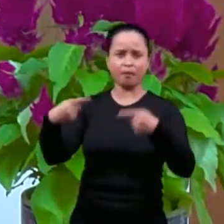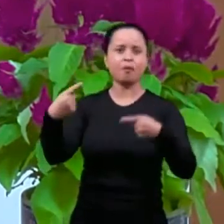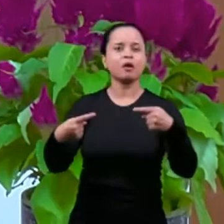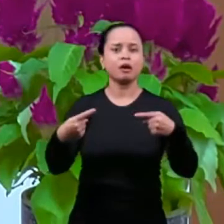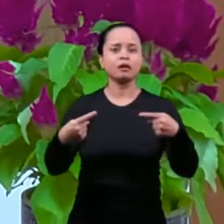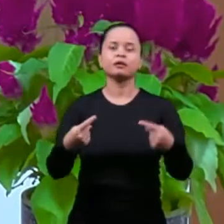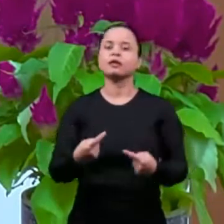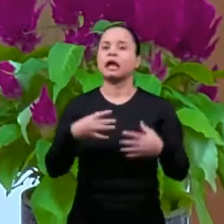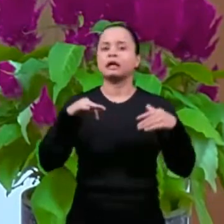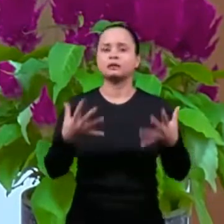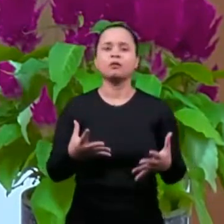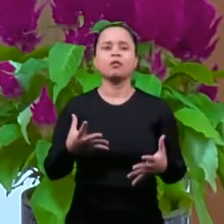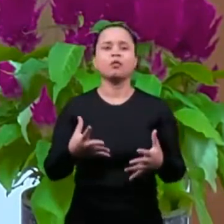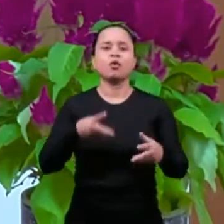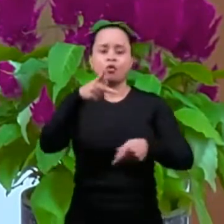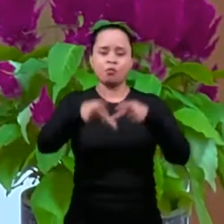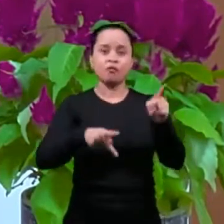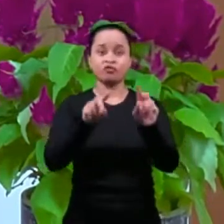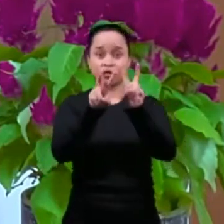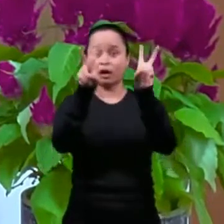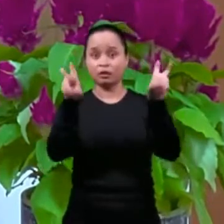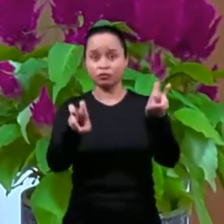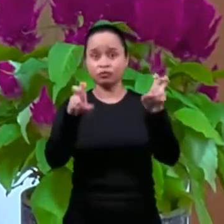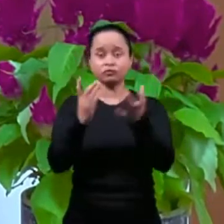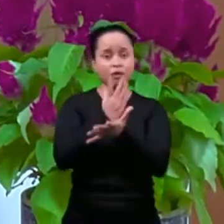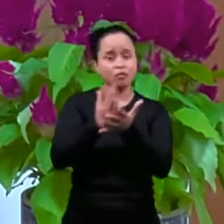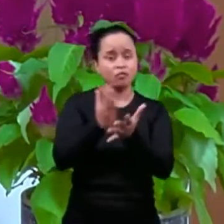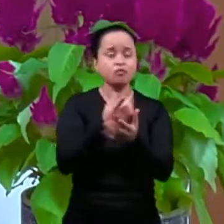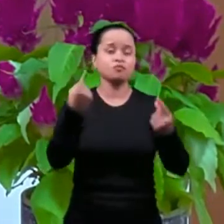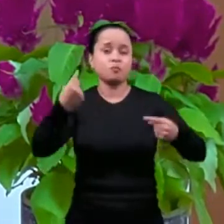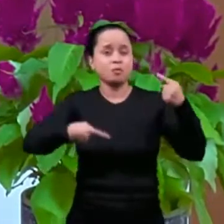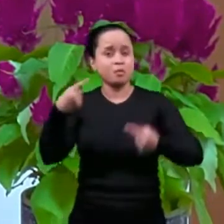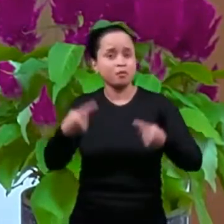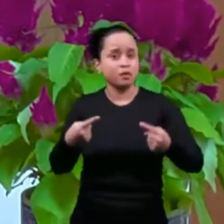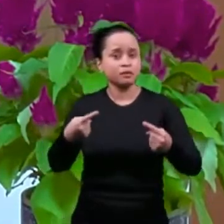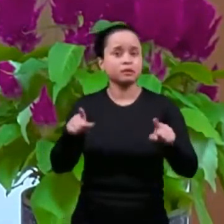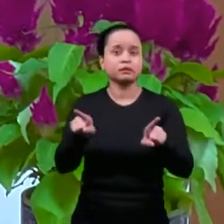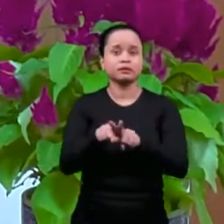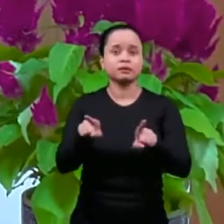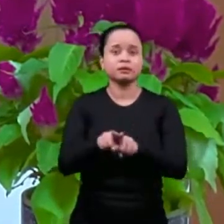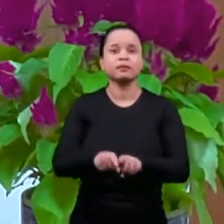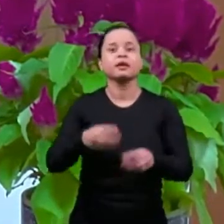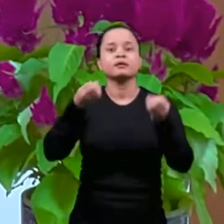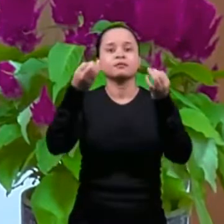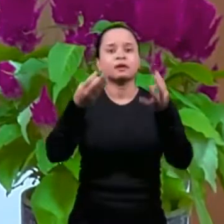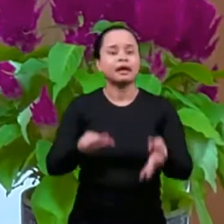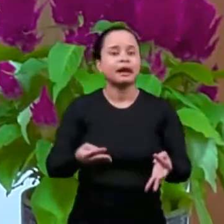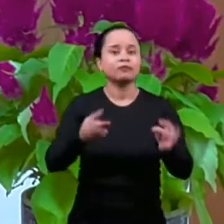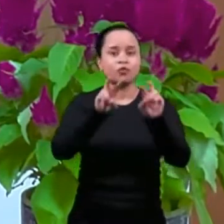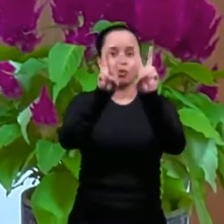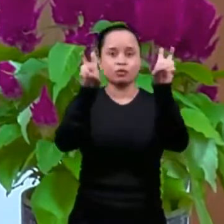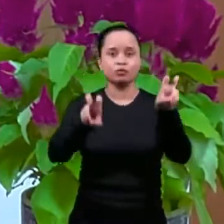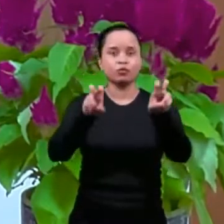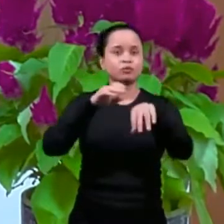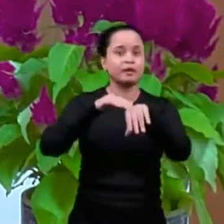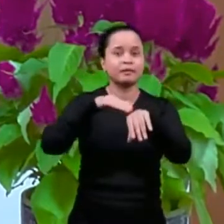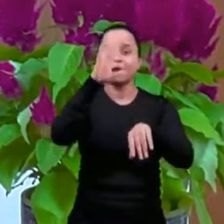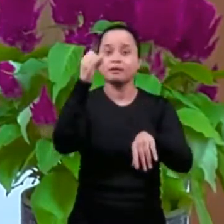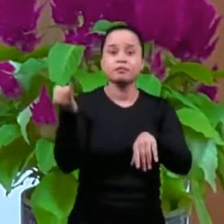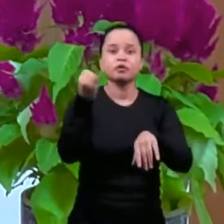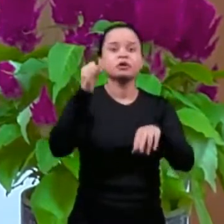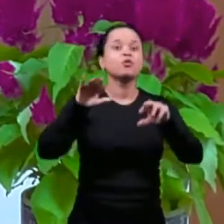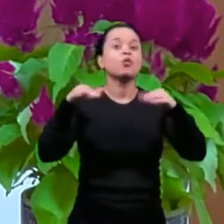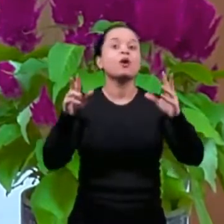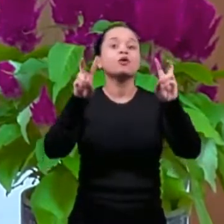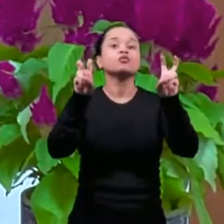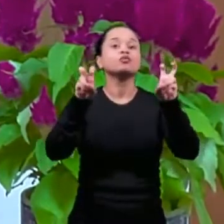sobre determinados assuntos, inclusive sobre filosofia, que eram os assuntos mais importantes,